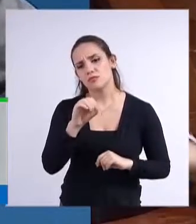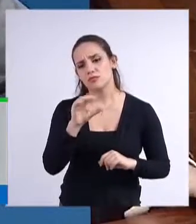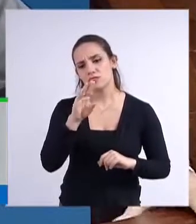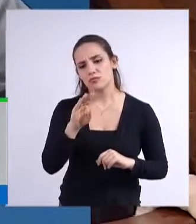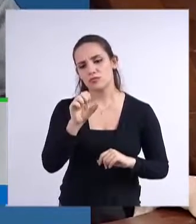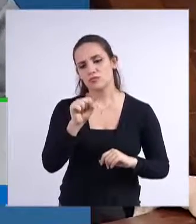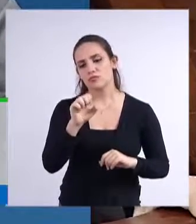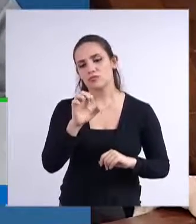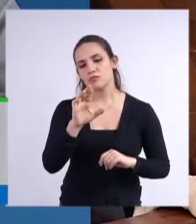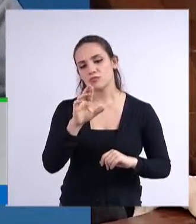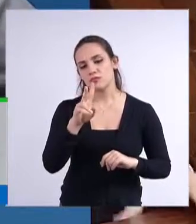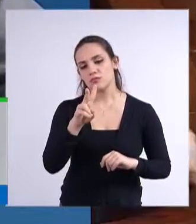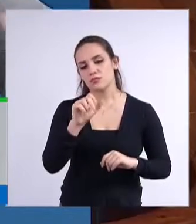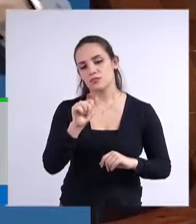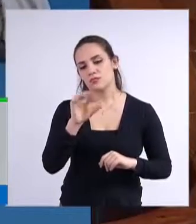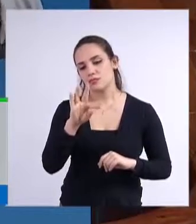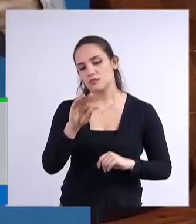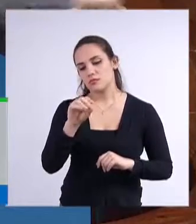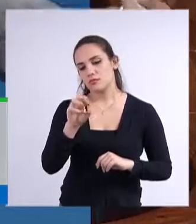local,